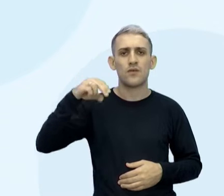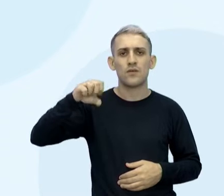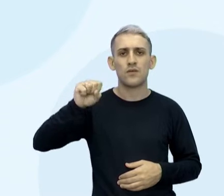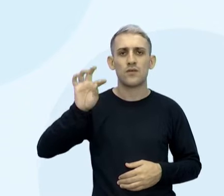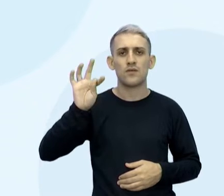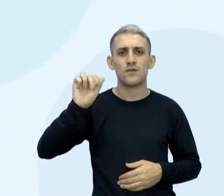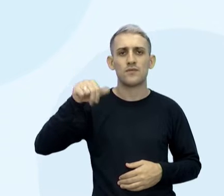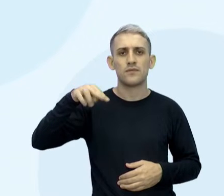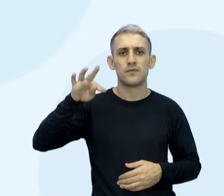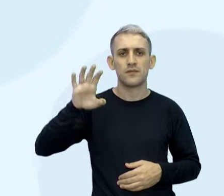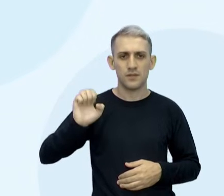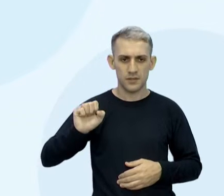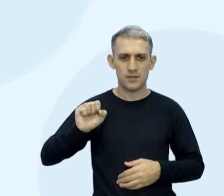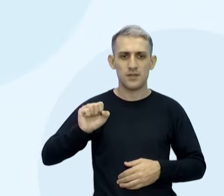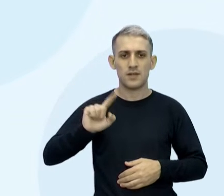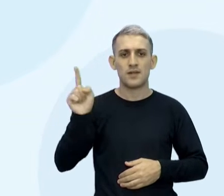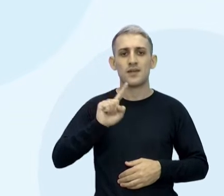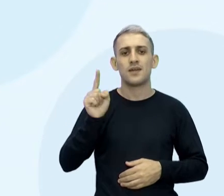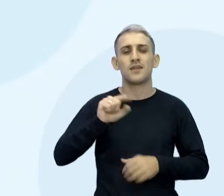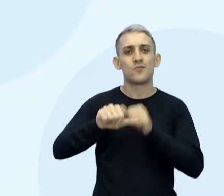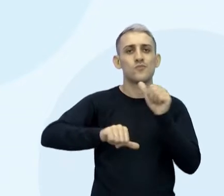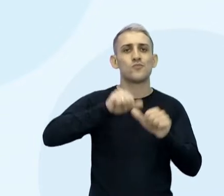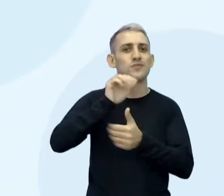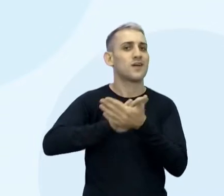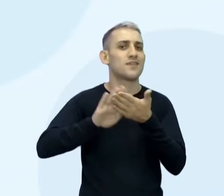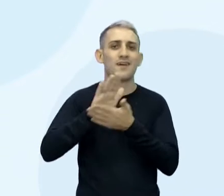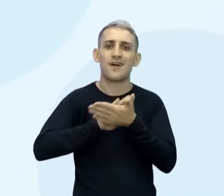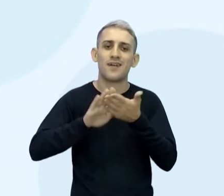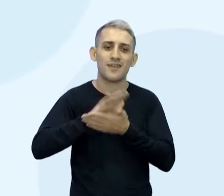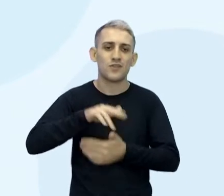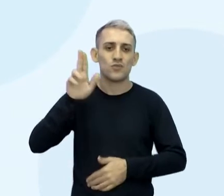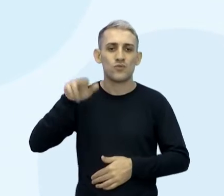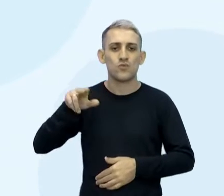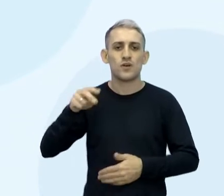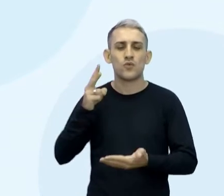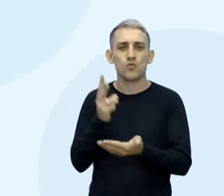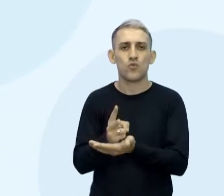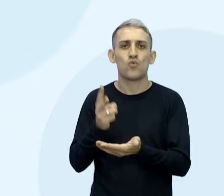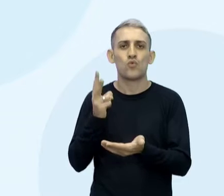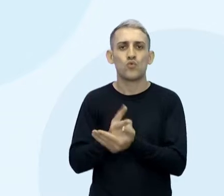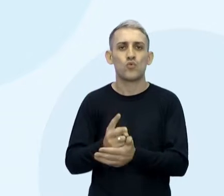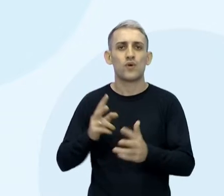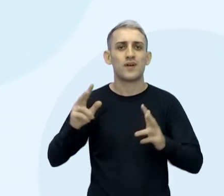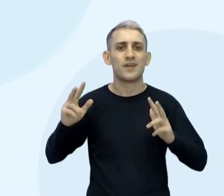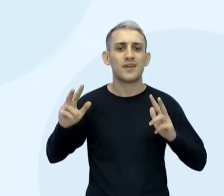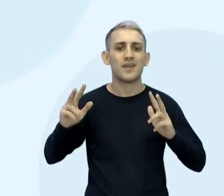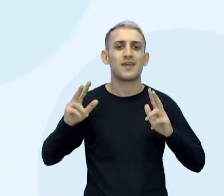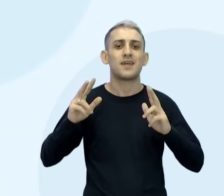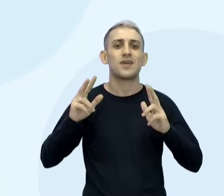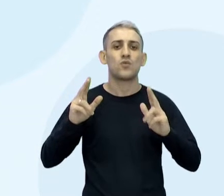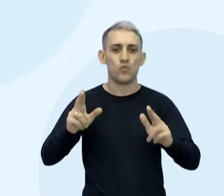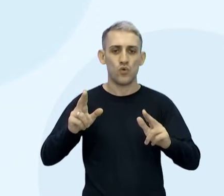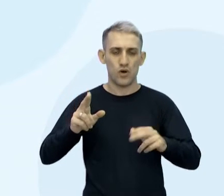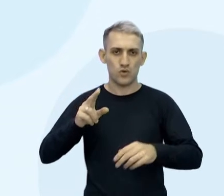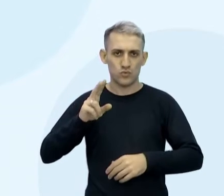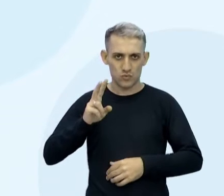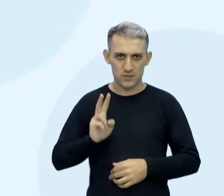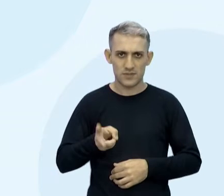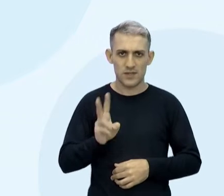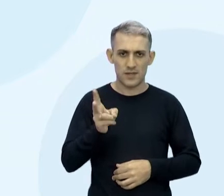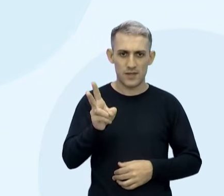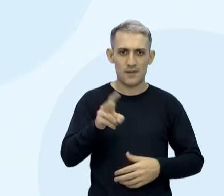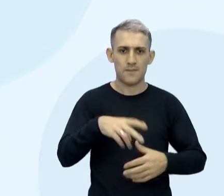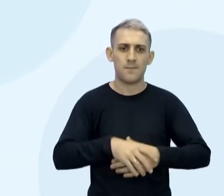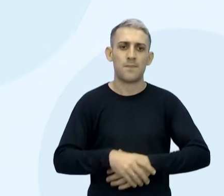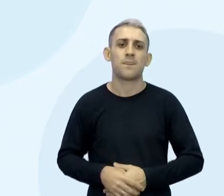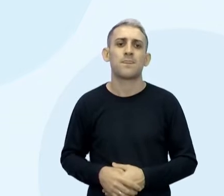é? Que não sofre alteração, que não muda, que permanece, tá escrito sem igual, eu vou arrumar aqui, porque não